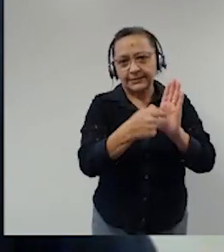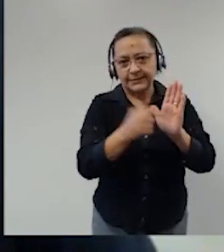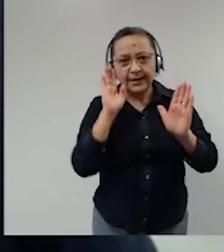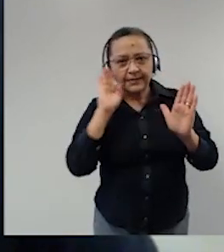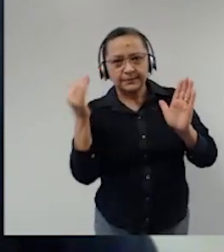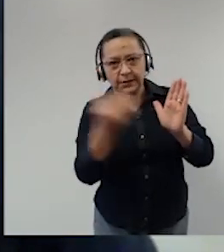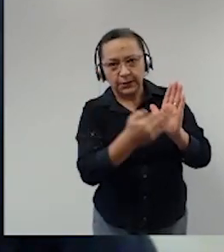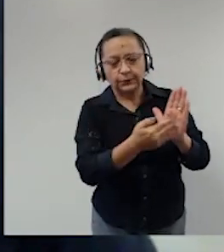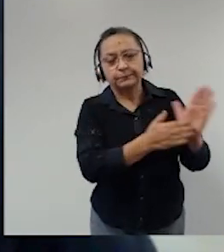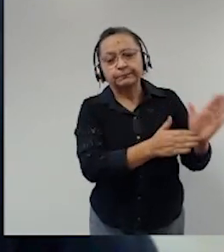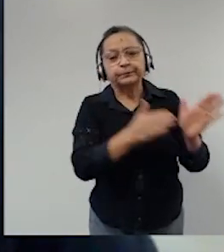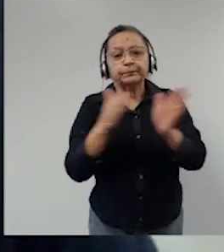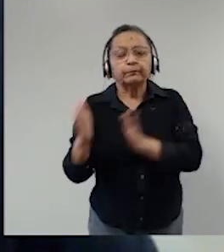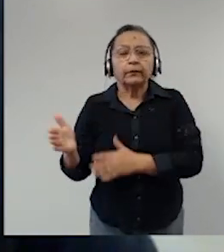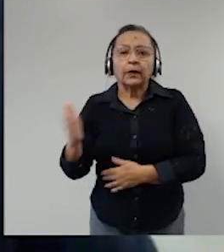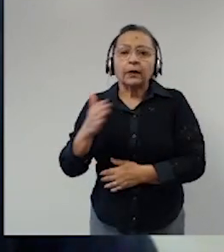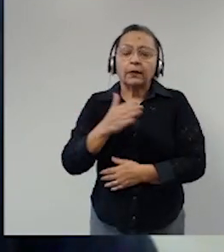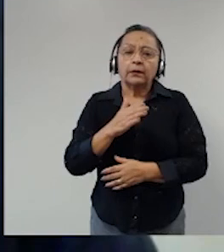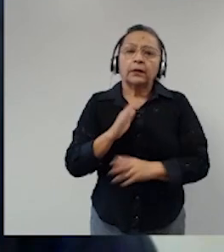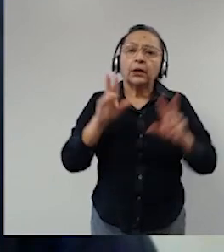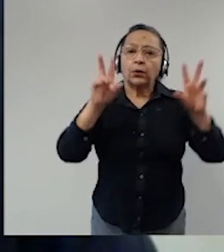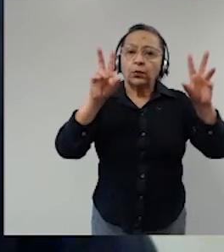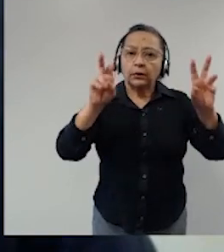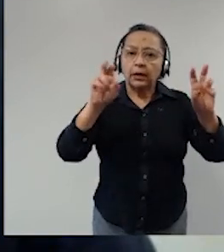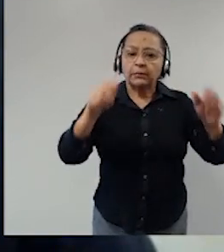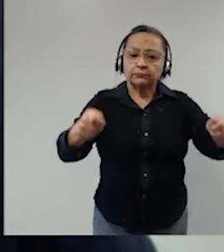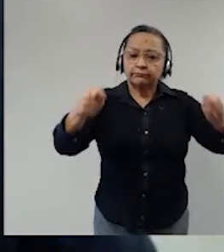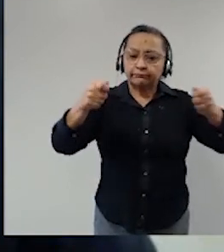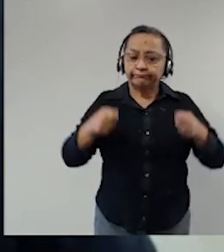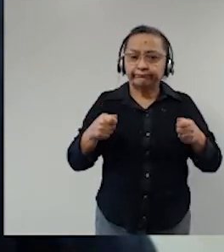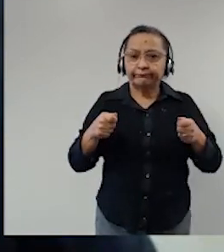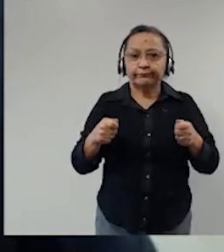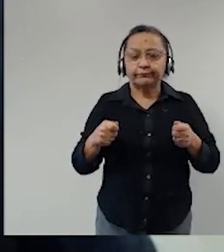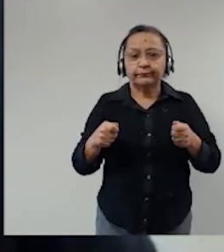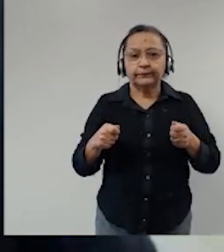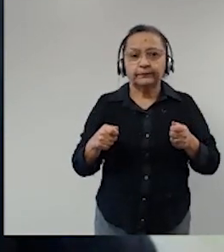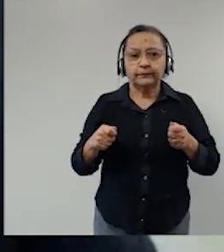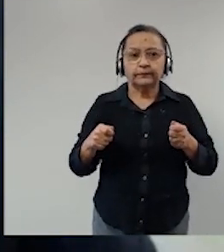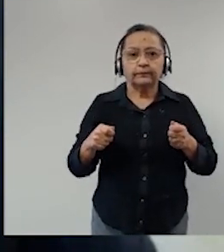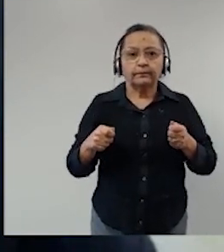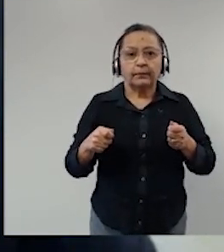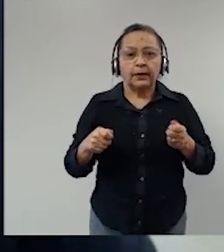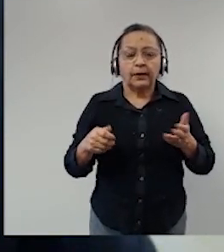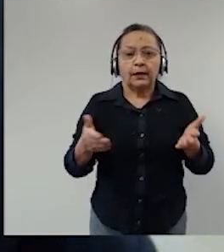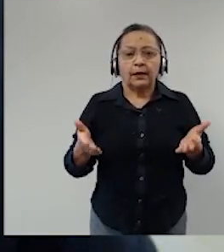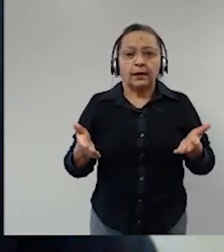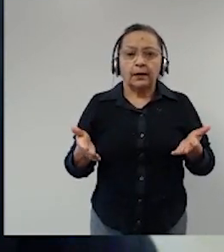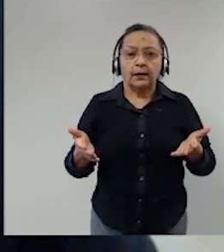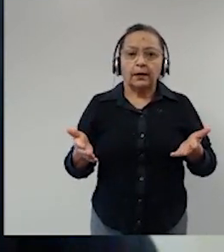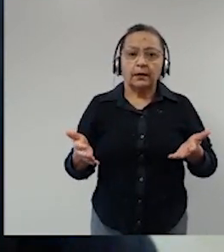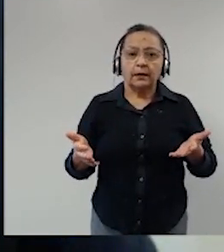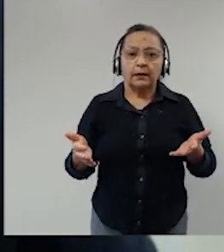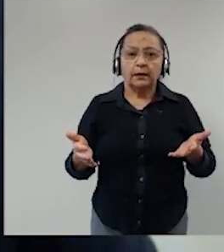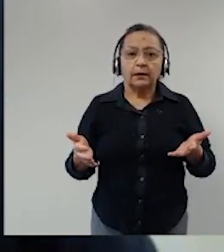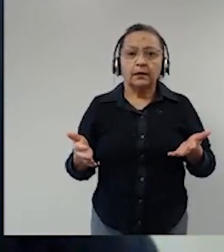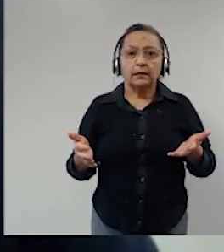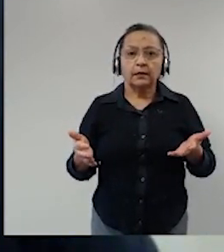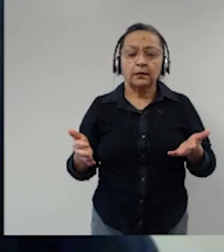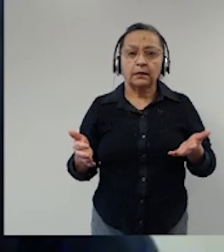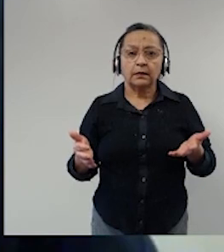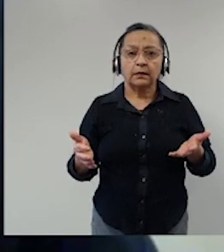para o tema que nos incumbe aqui abordar, não obstante